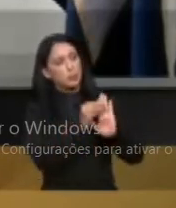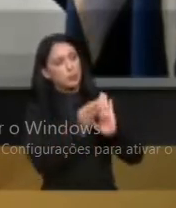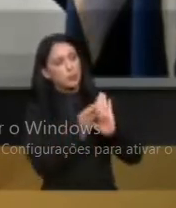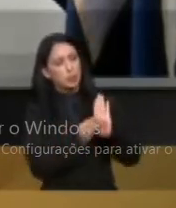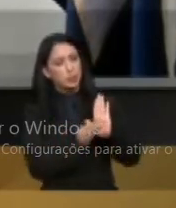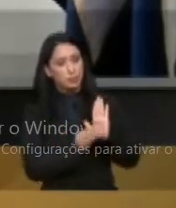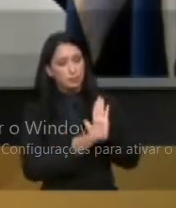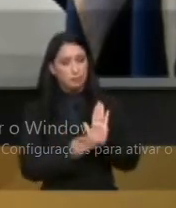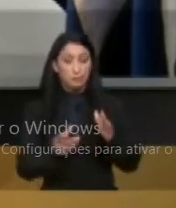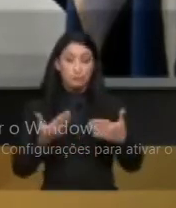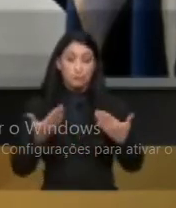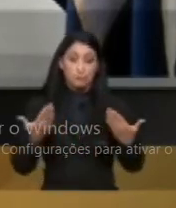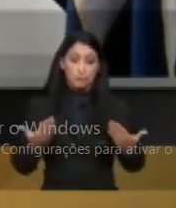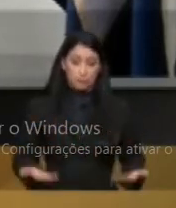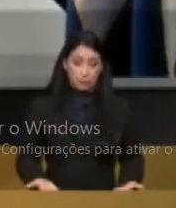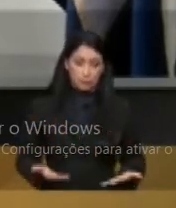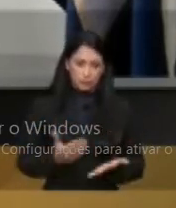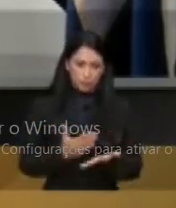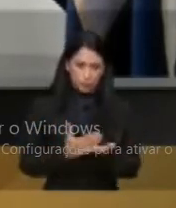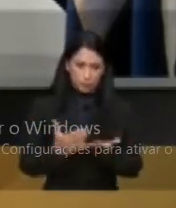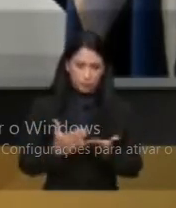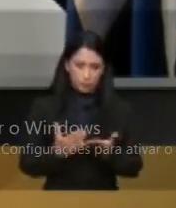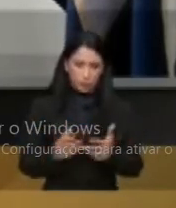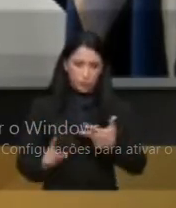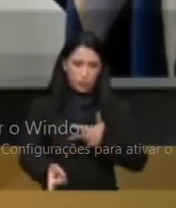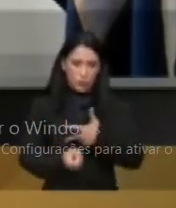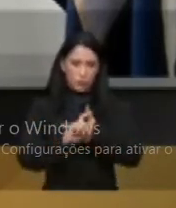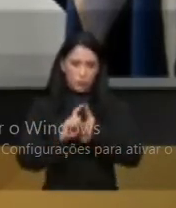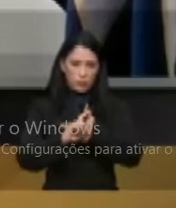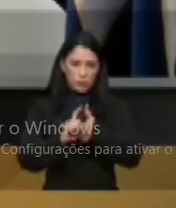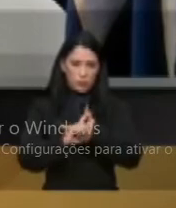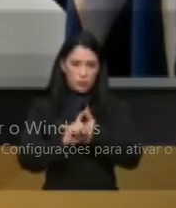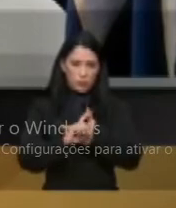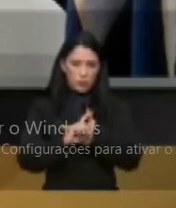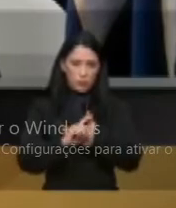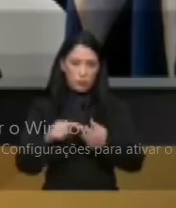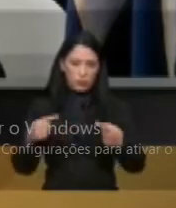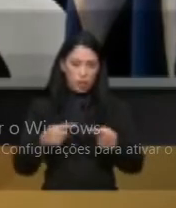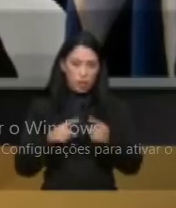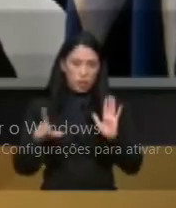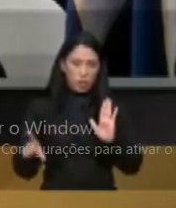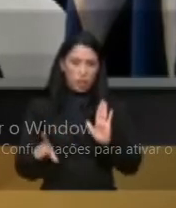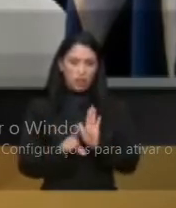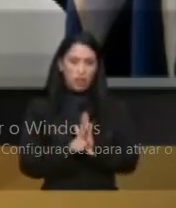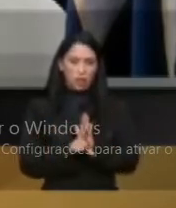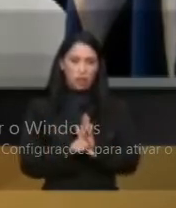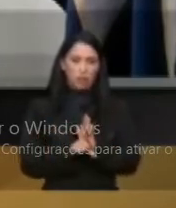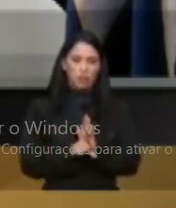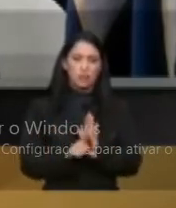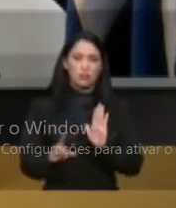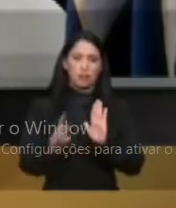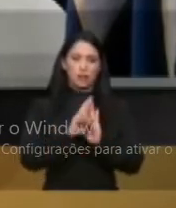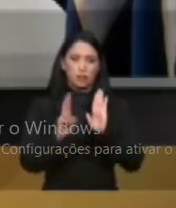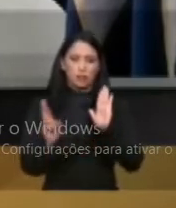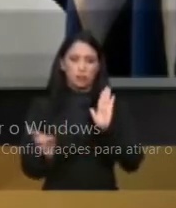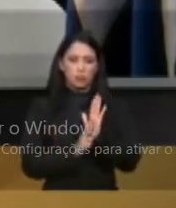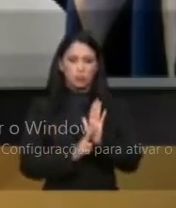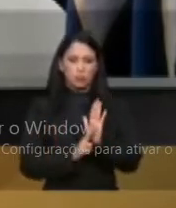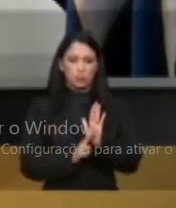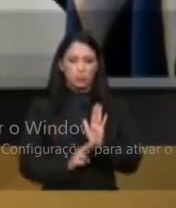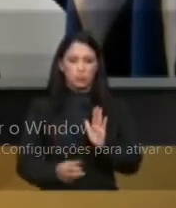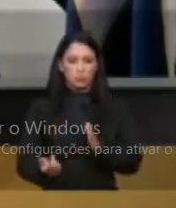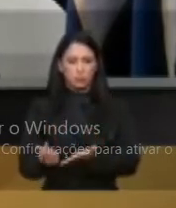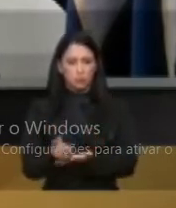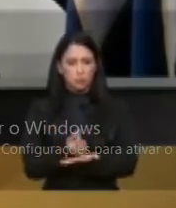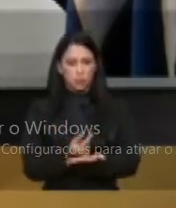e material. Tendo sido deflagrado por iniciativa do Poder Executivo, o processo legislativo concernente à Lei